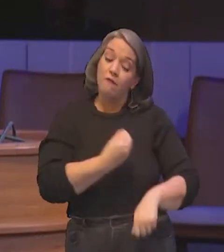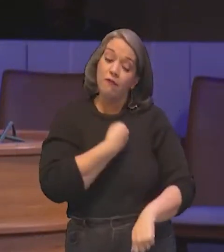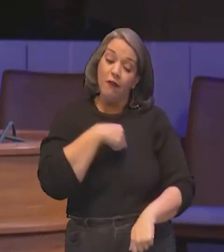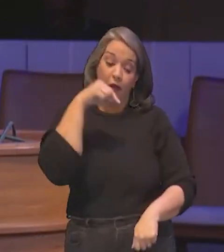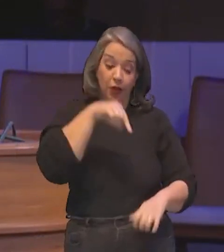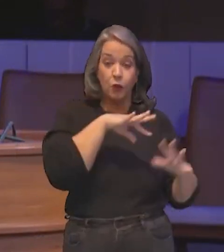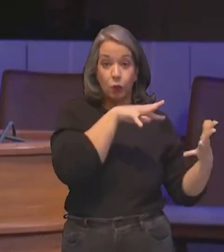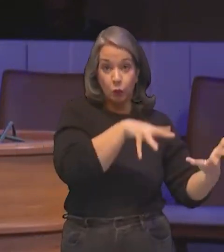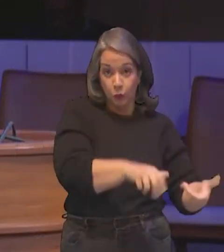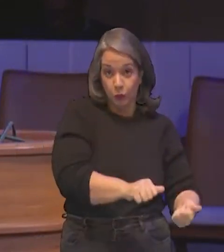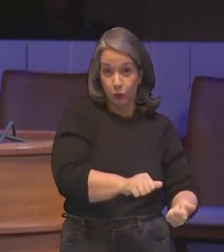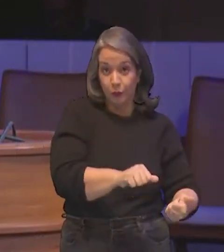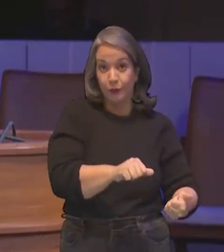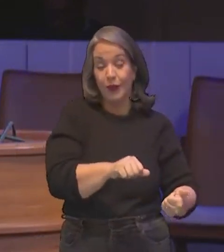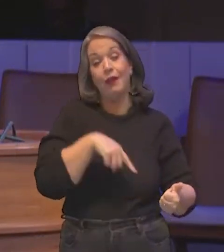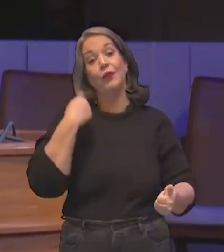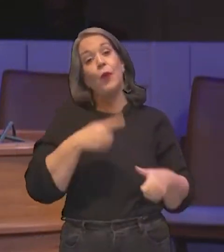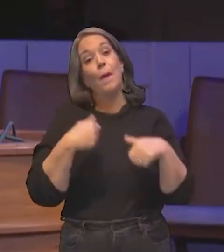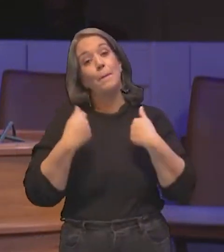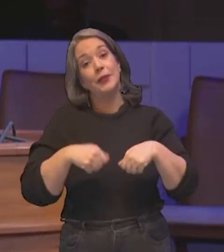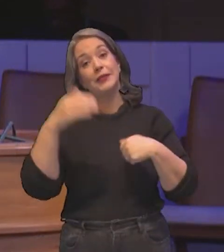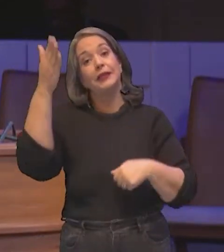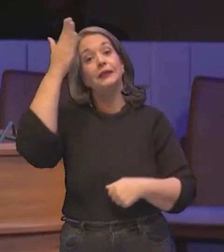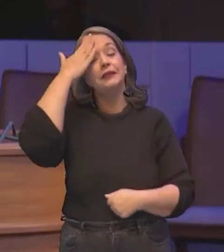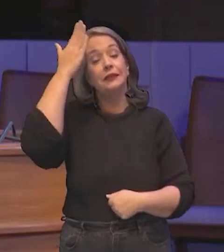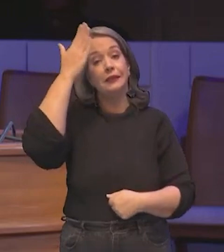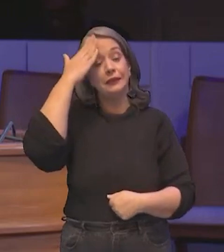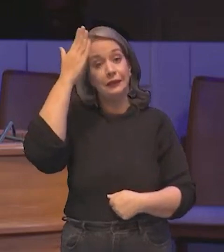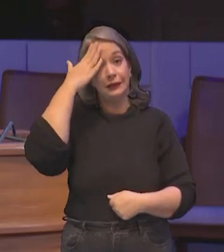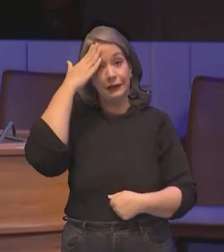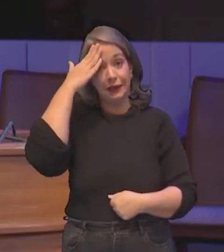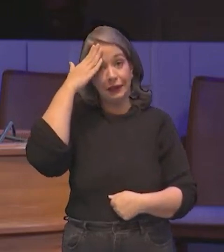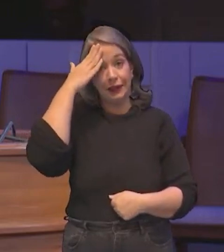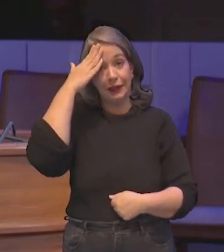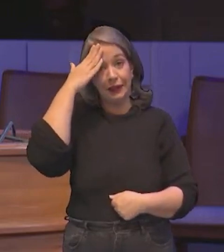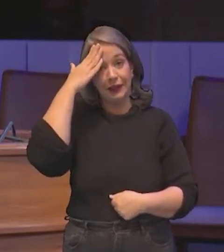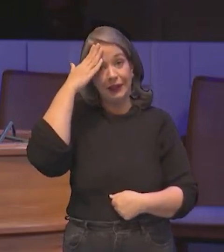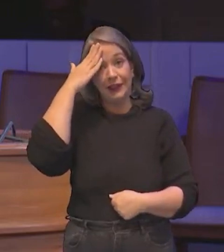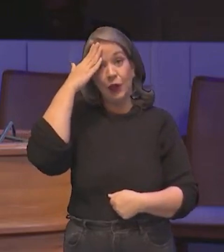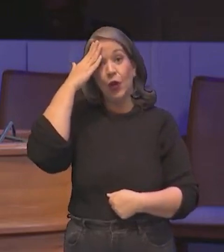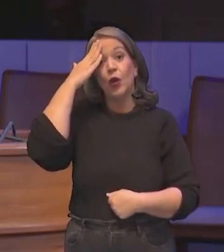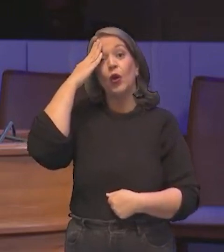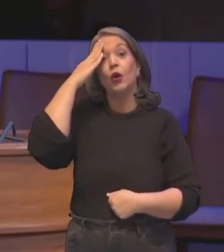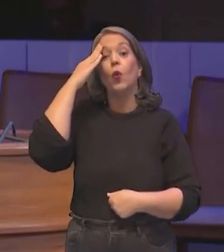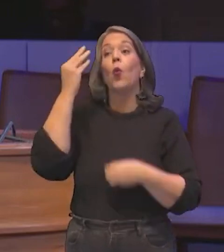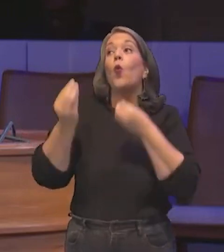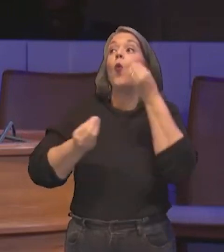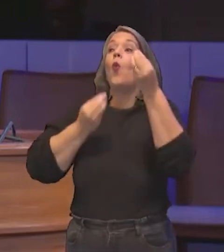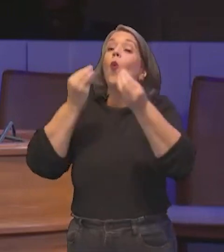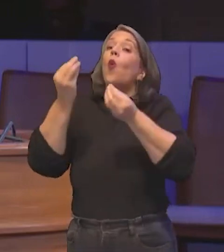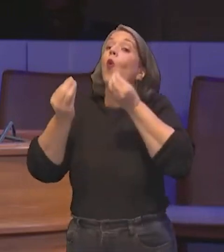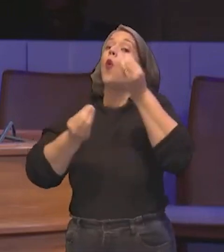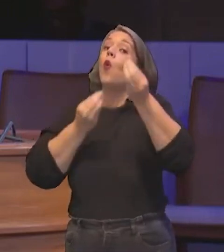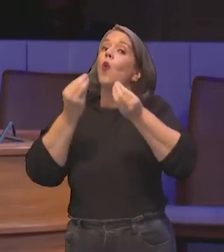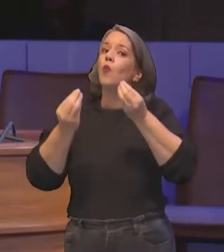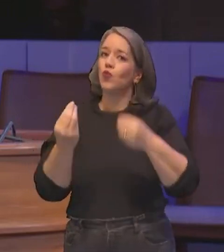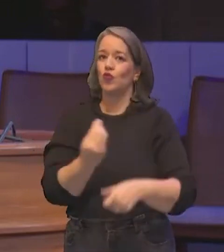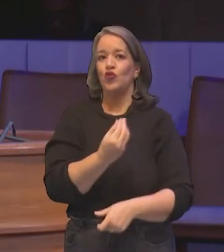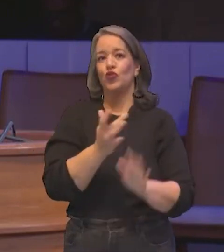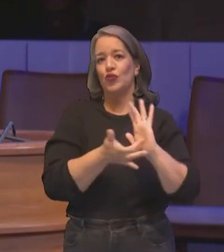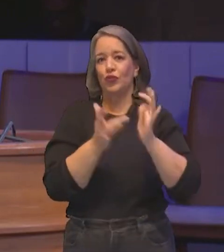primeira coisa que nós precisamos entender, irmãos, é de que maneira Jesus existiu, de que maneira Jesus